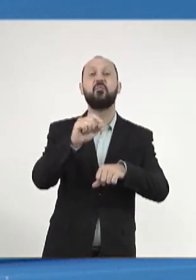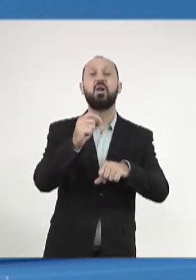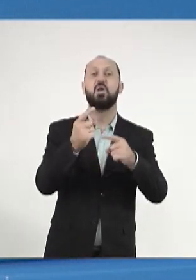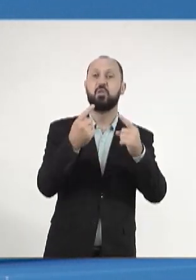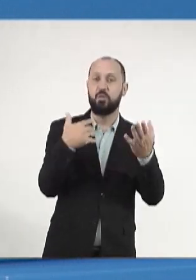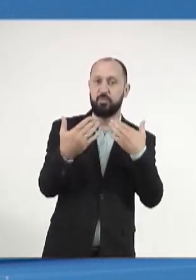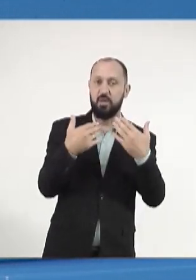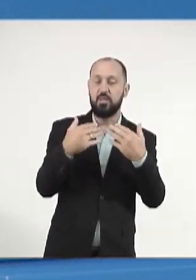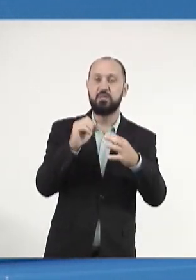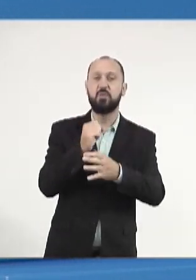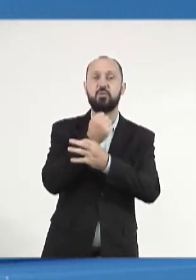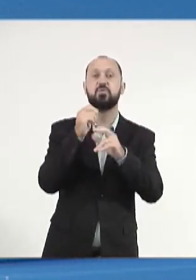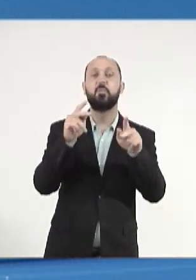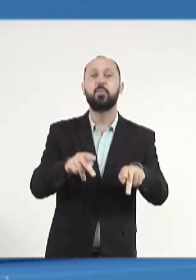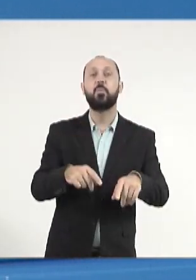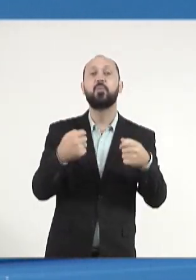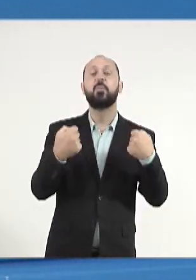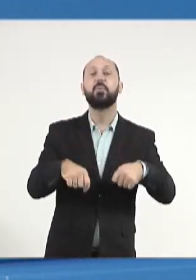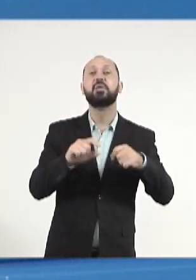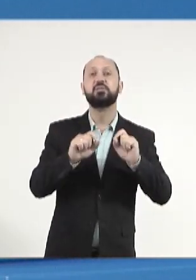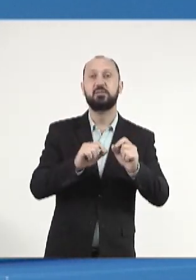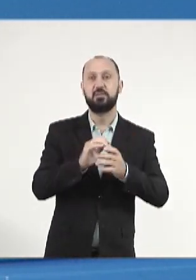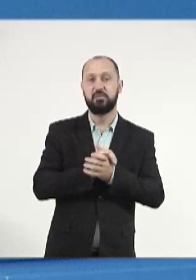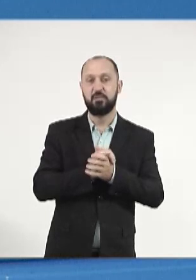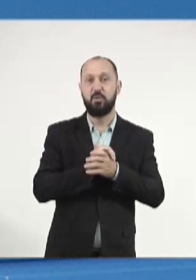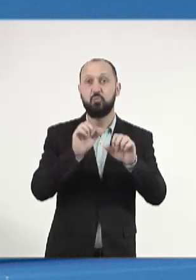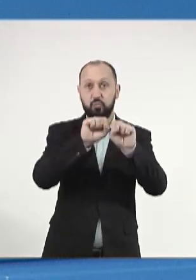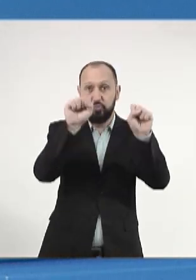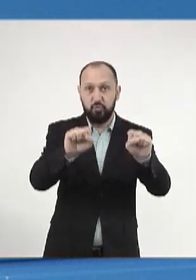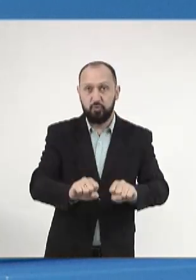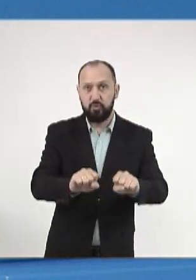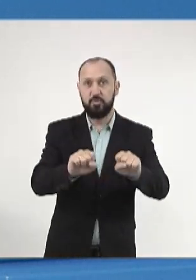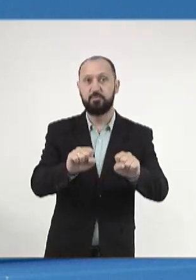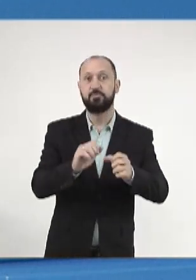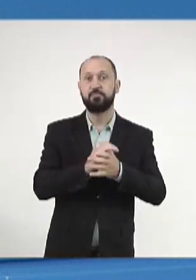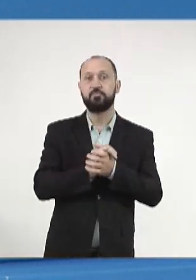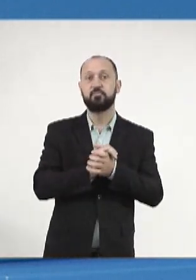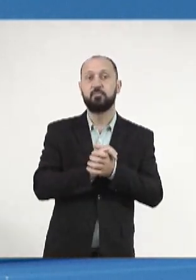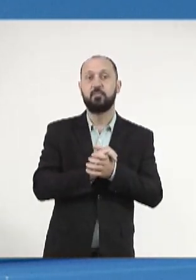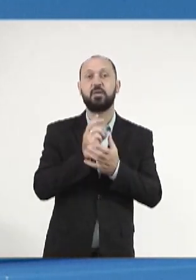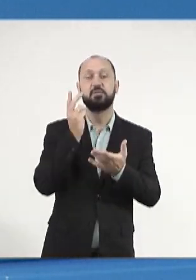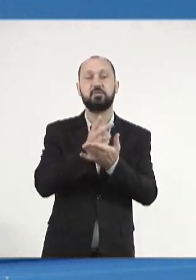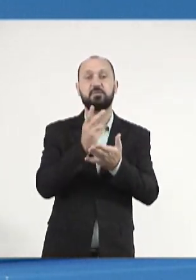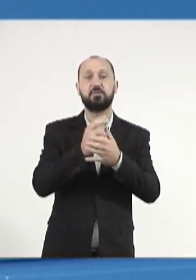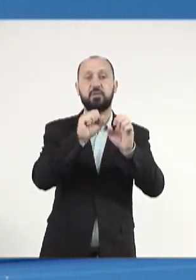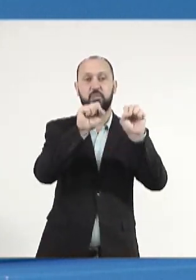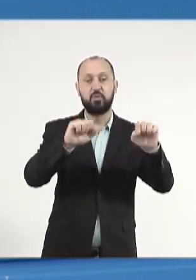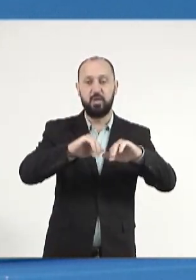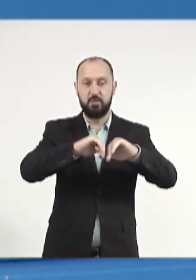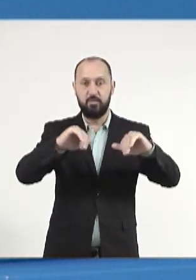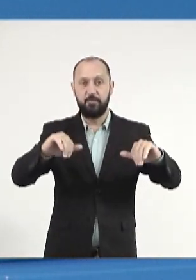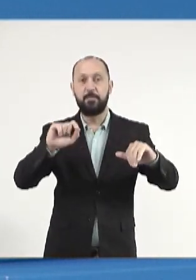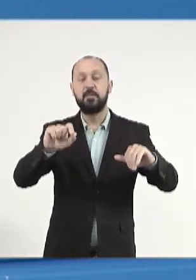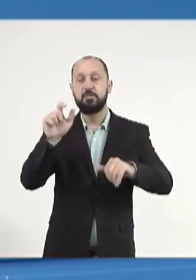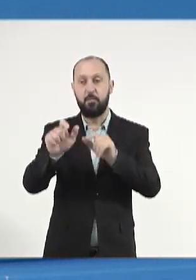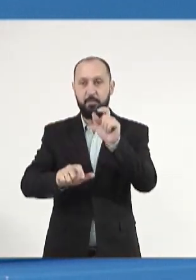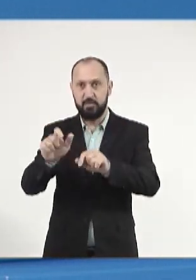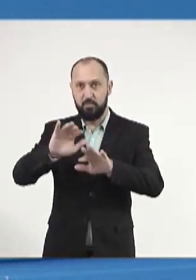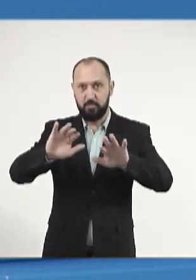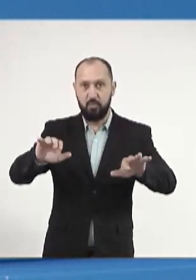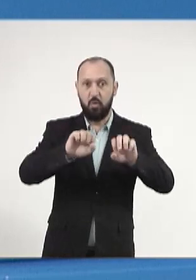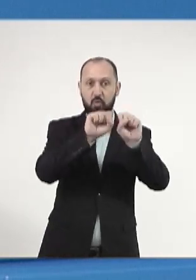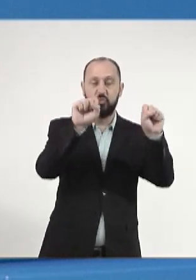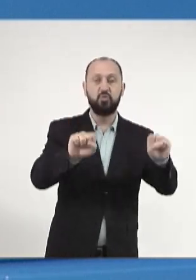em debater segurança pública, porque nós precisamos de o sistema de segurança. É importante a gente separar o que é sistema e o que são pessoas.